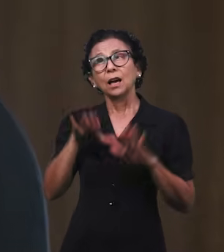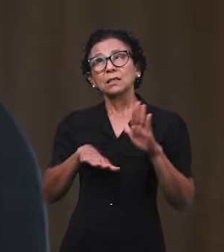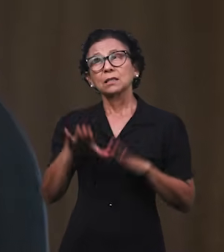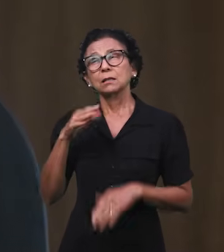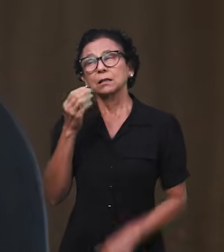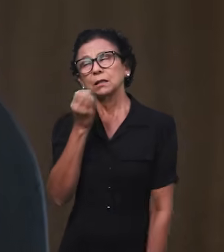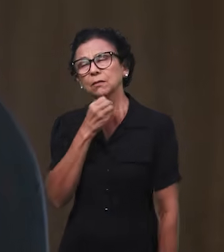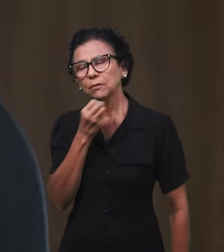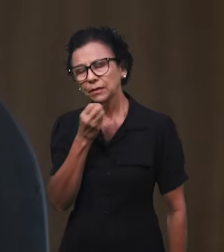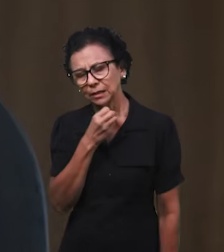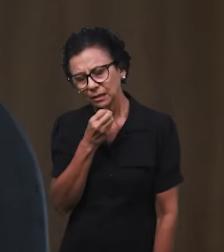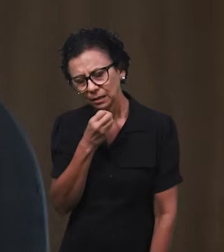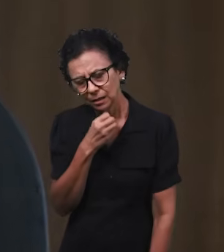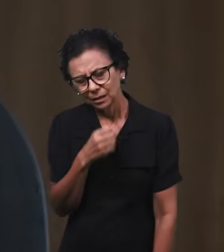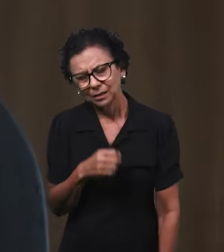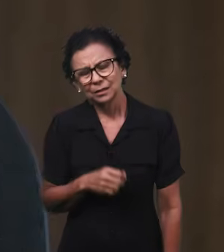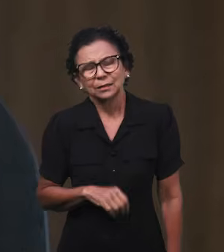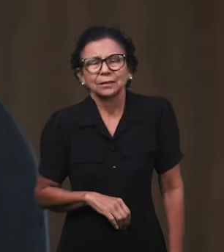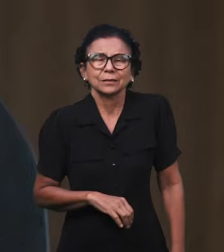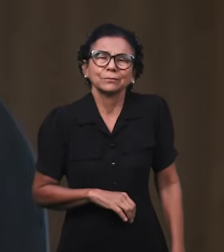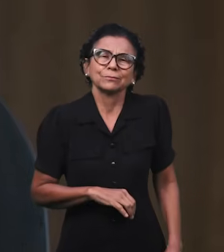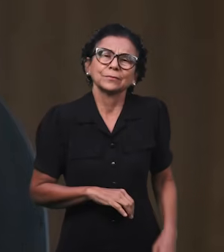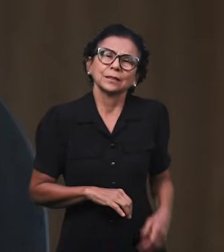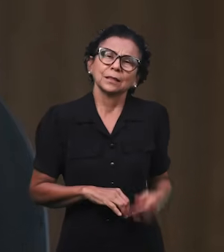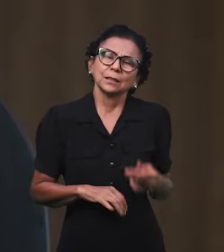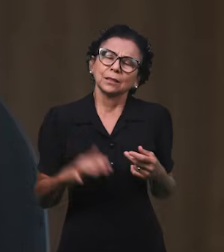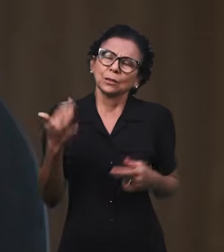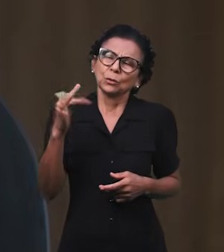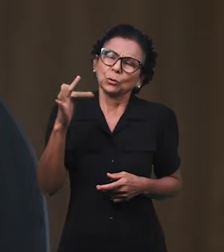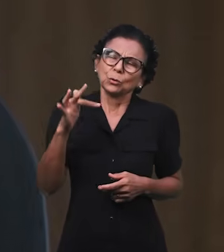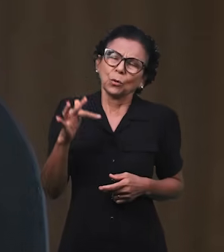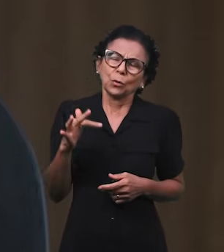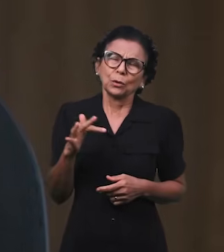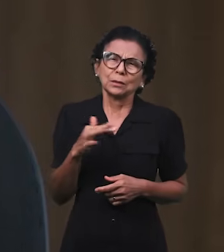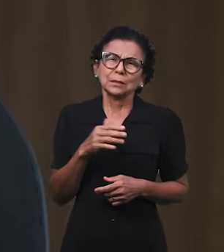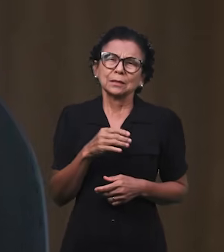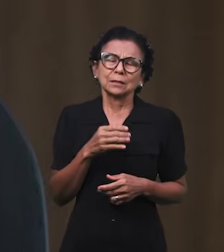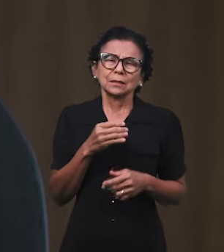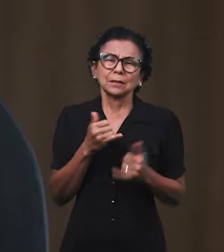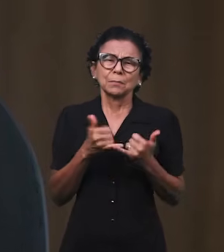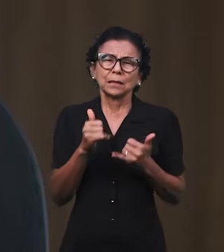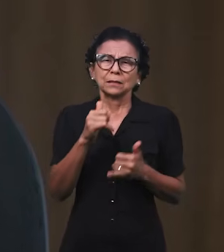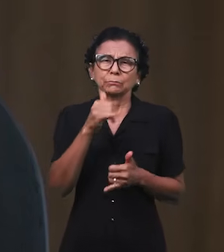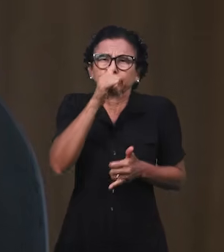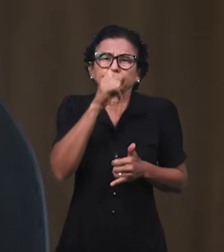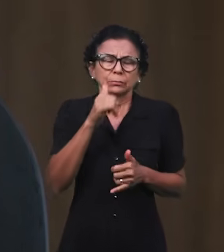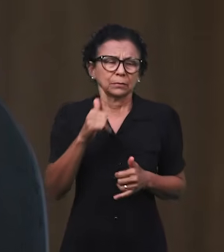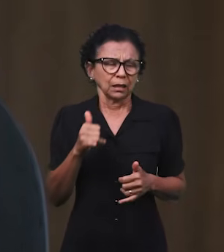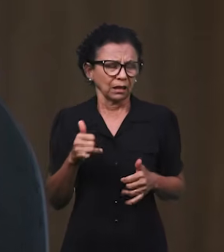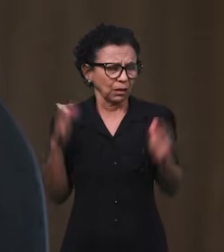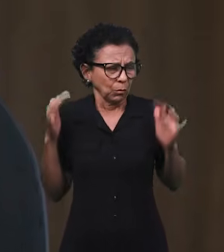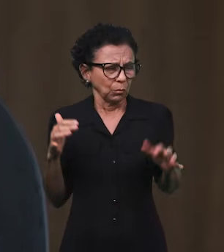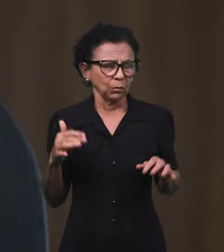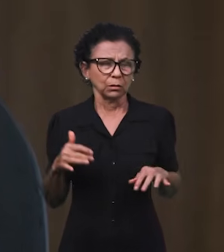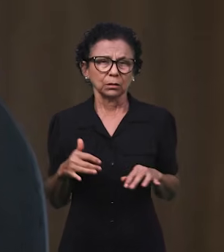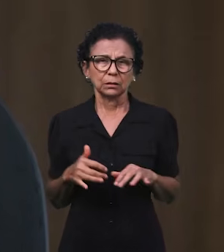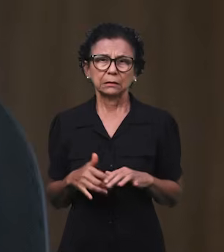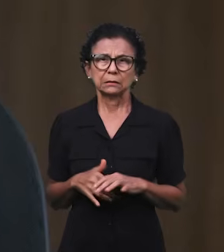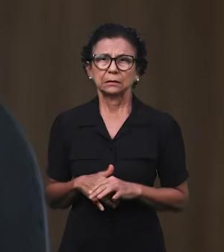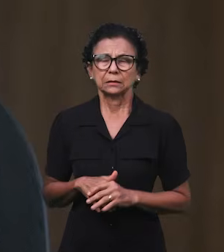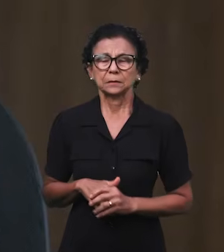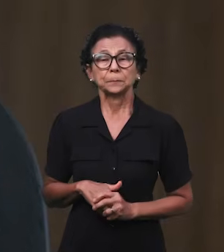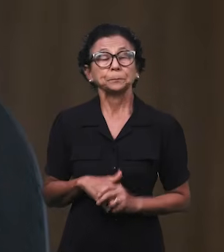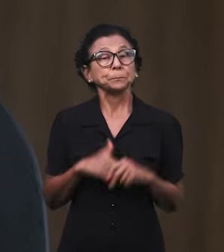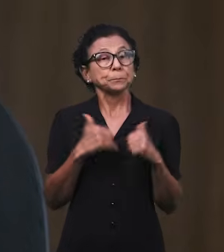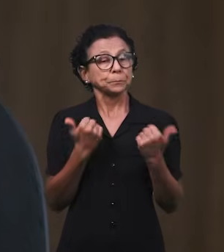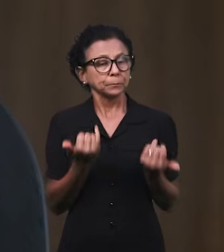também, outro dia você tem dores com choques. E nesse